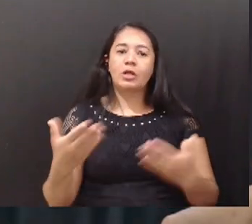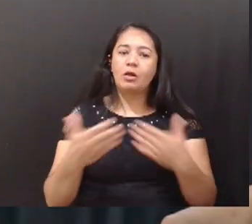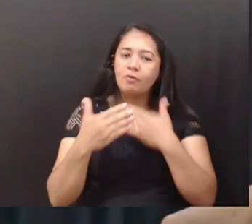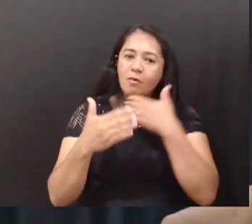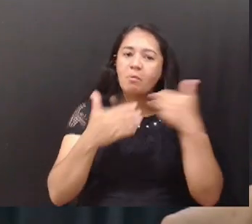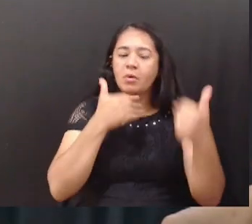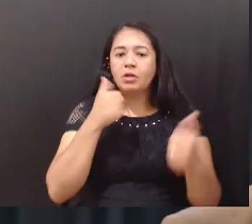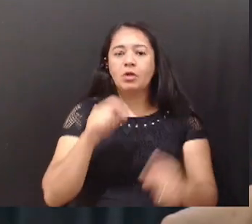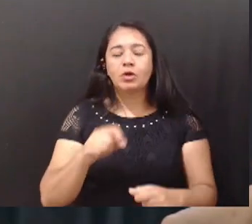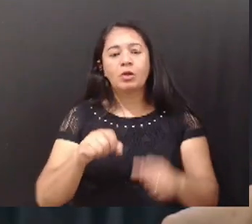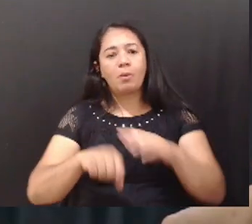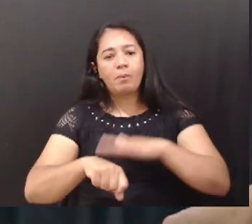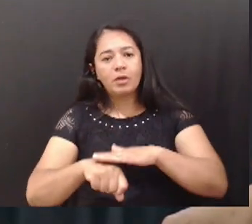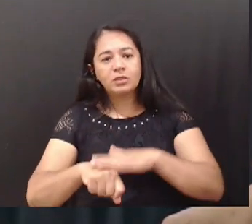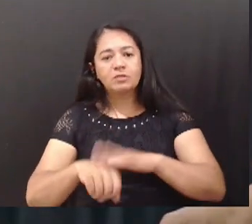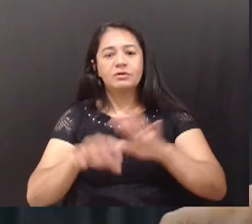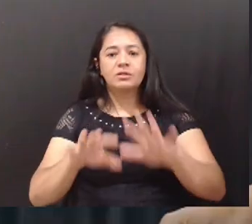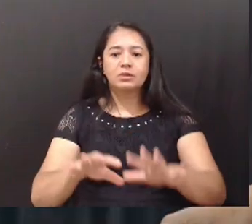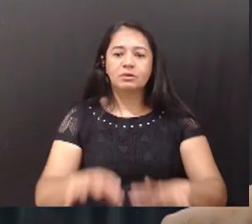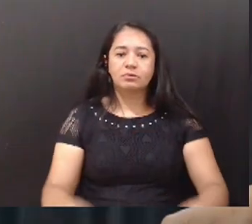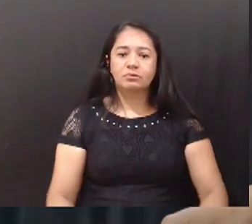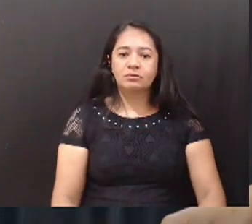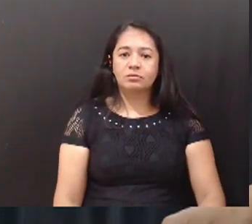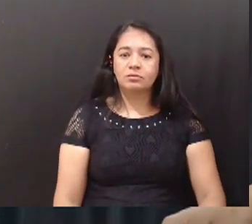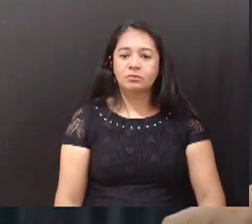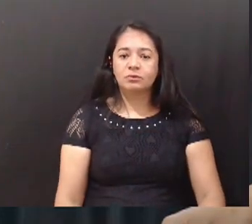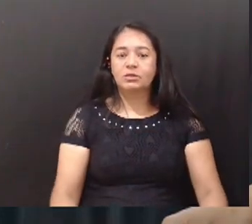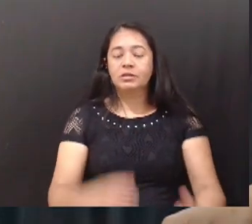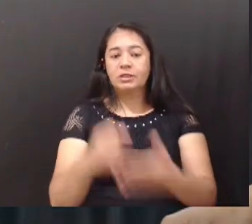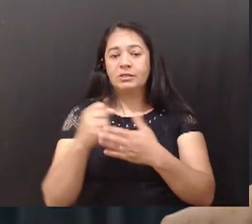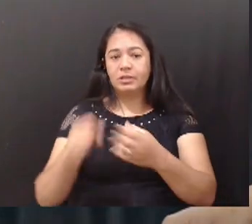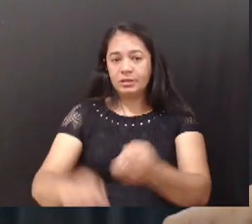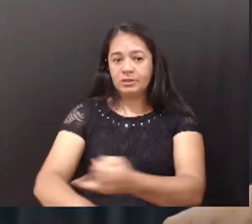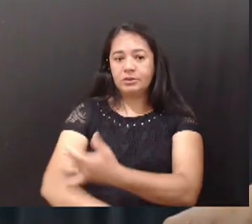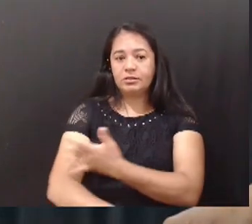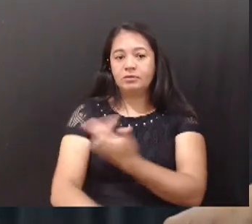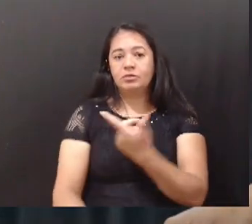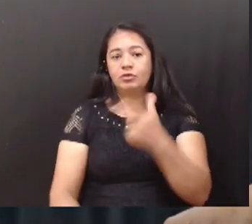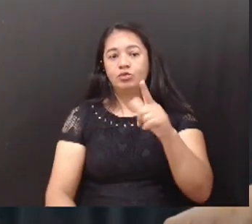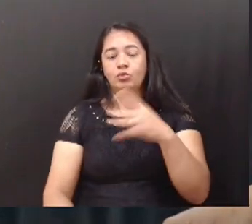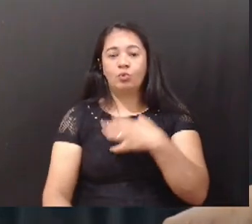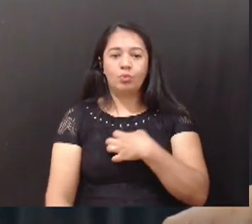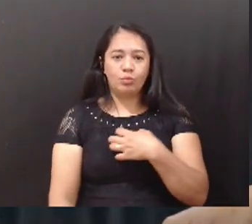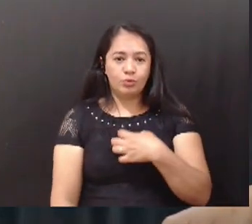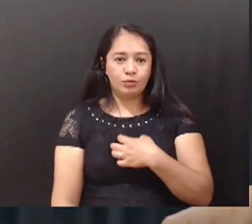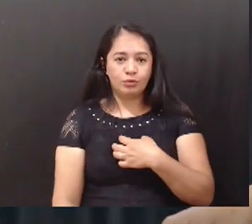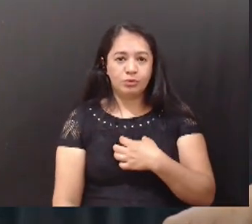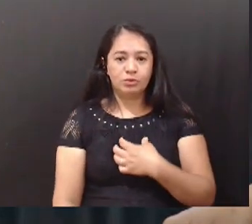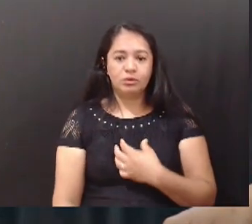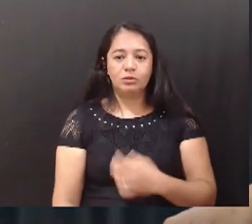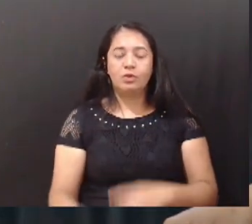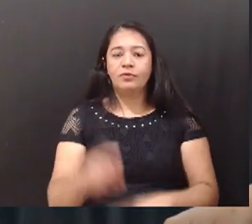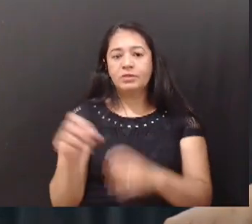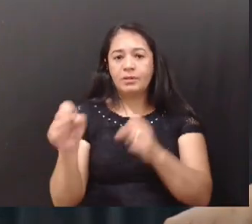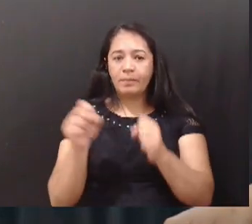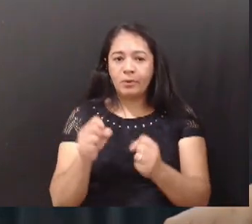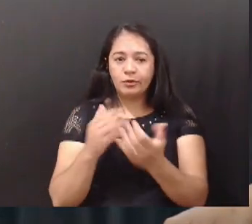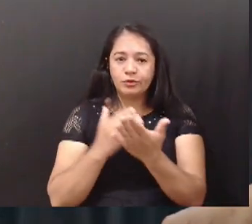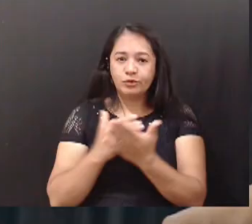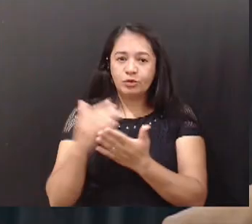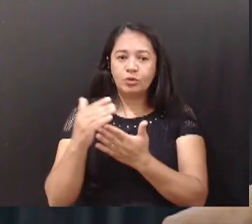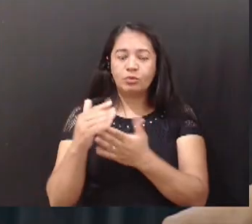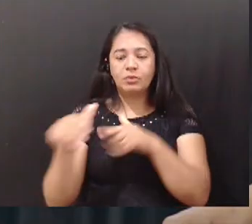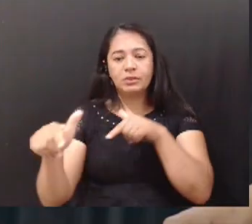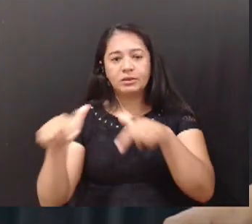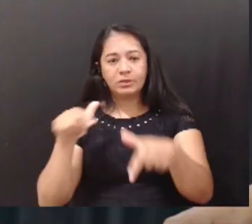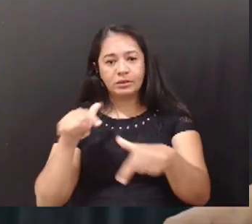fazer em cima disso? Então você traz a emoção de uma outra maneira. Você mesmo pode começar a trabalhar essa